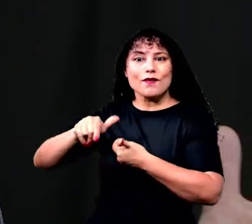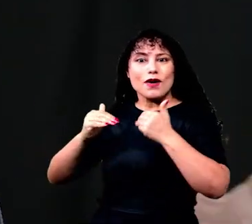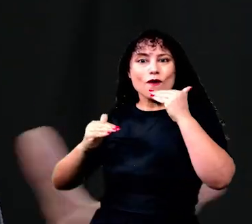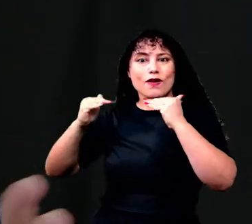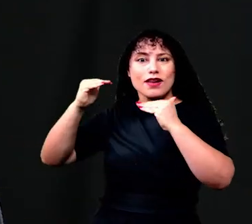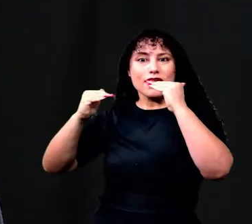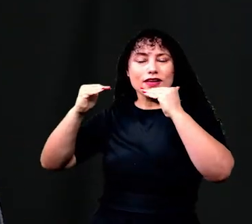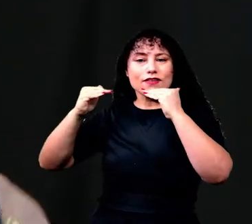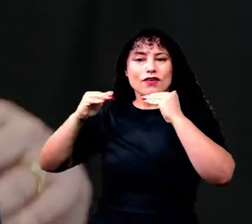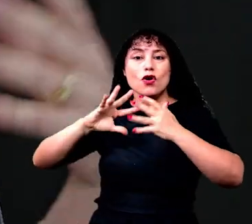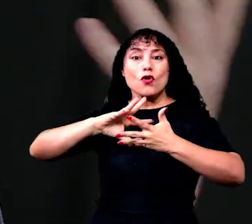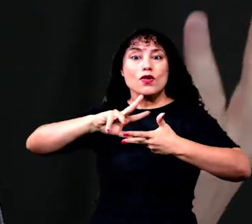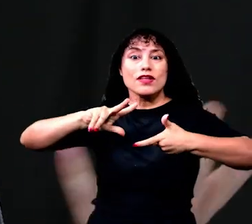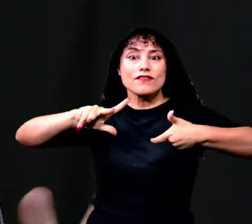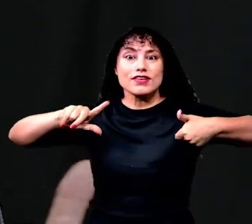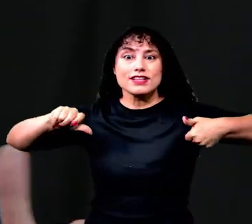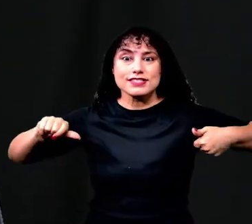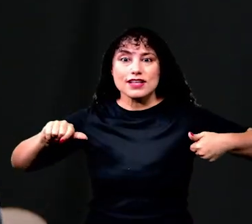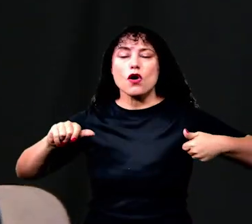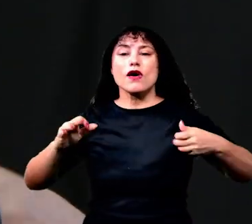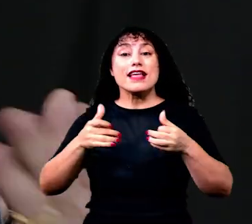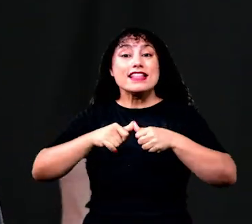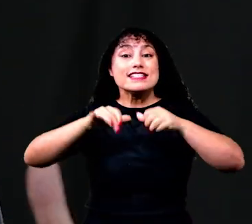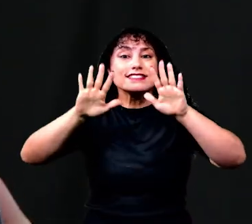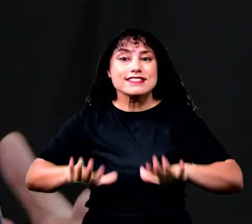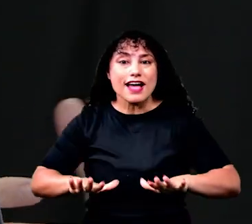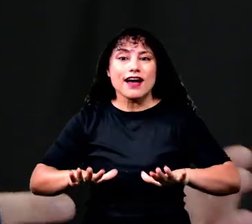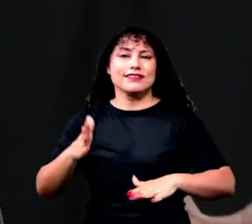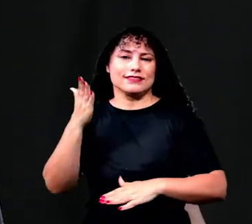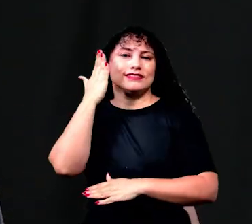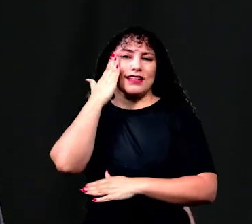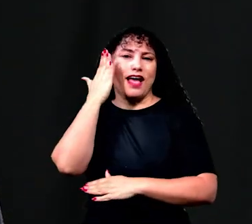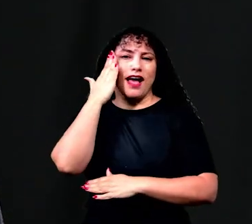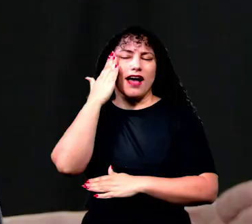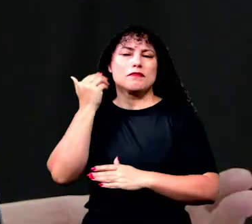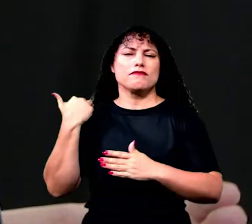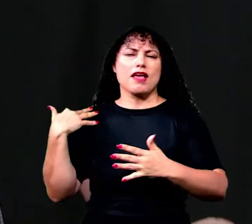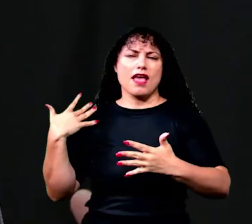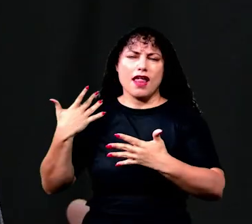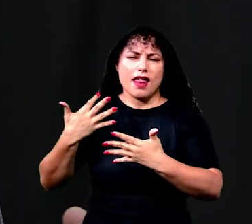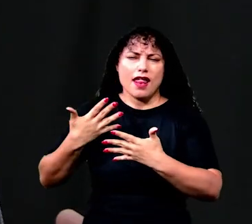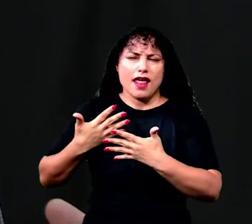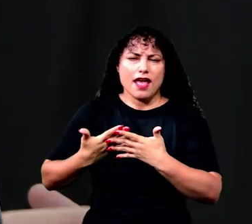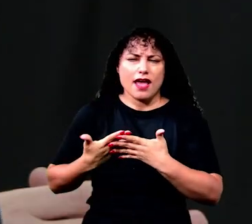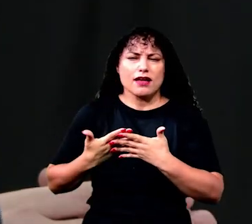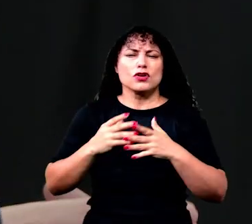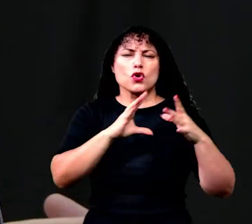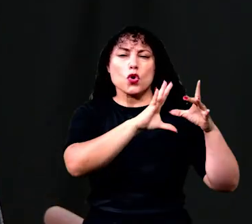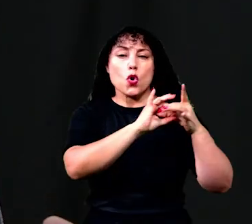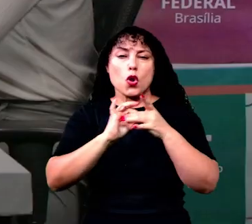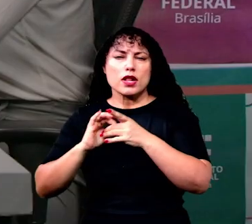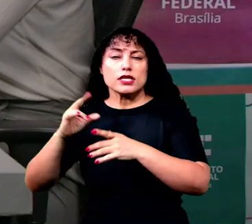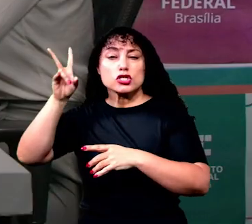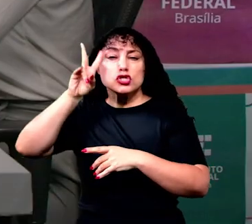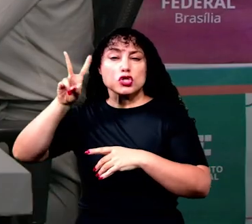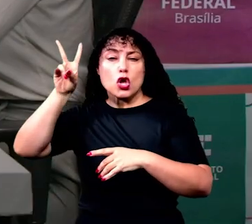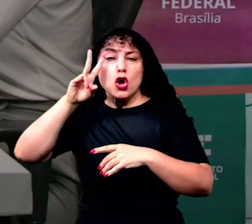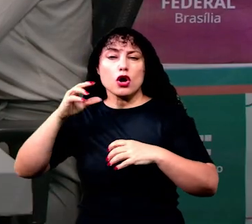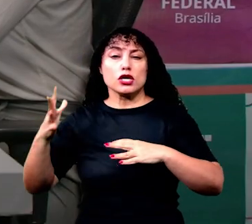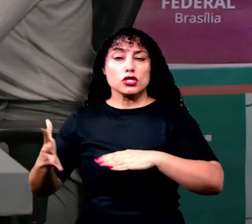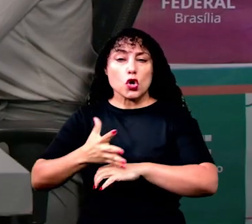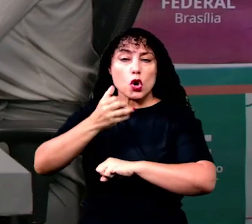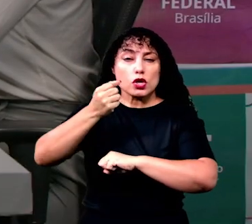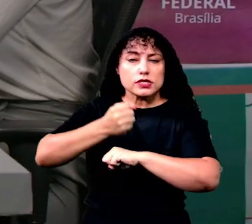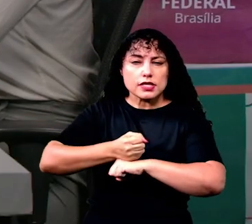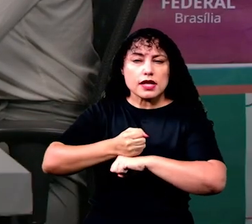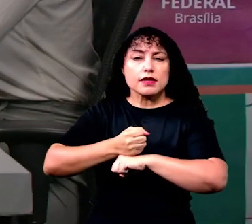global, né, universal. Hoje ele está, porque a gente sabe que isso vem de uma contextualização histórica